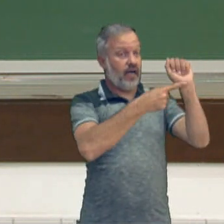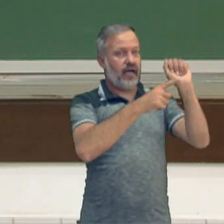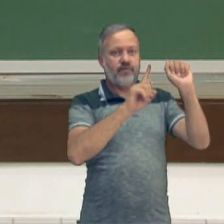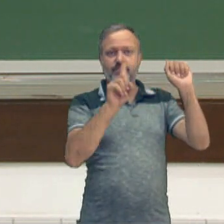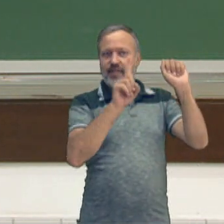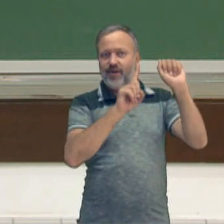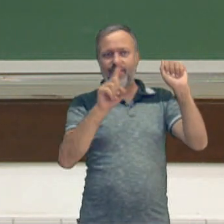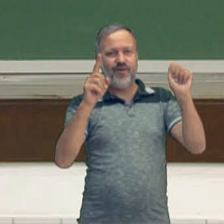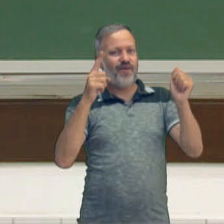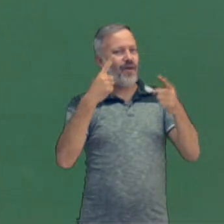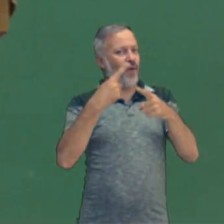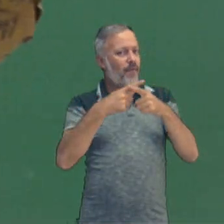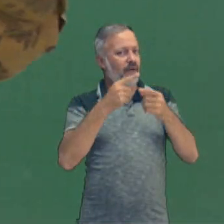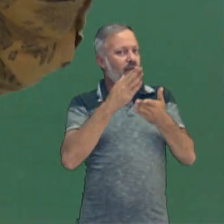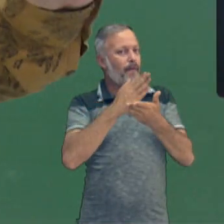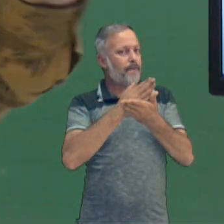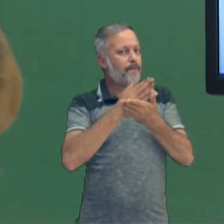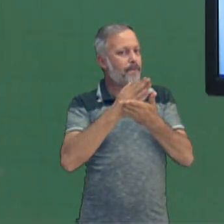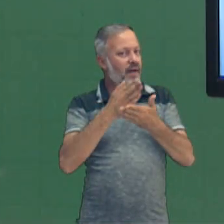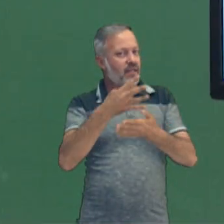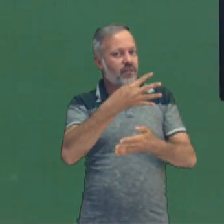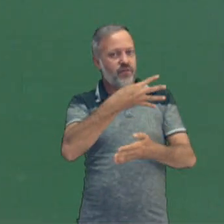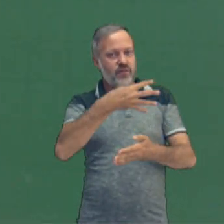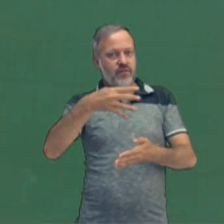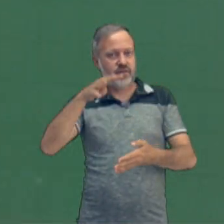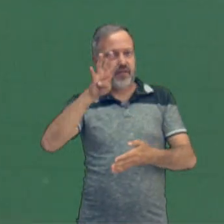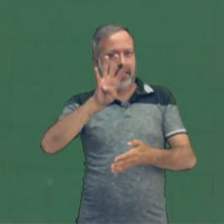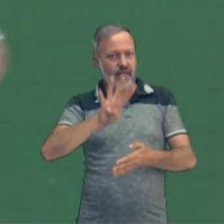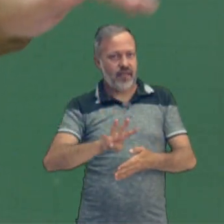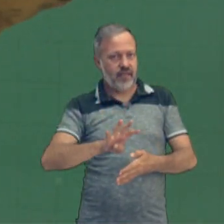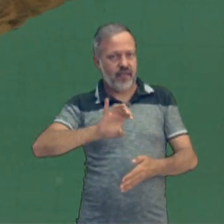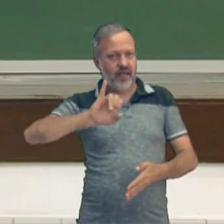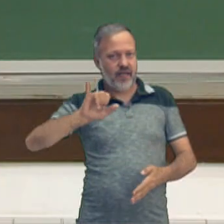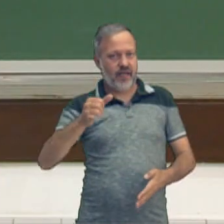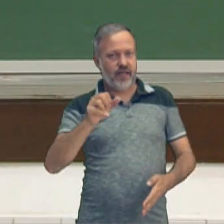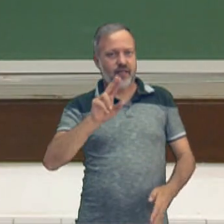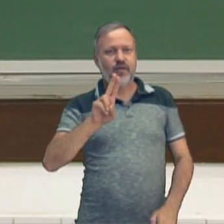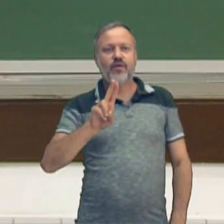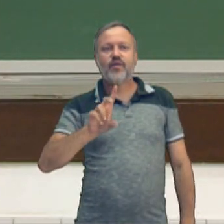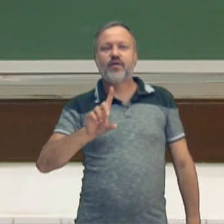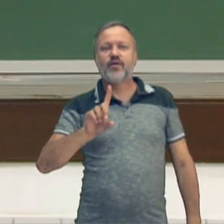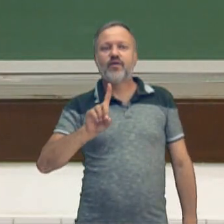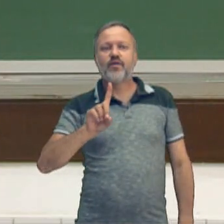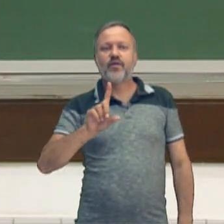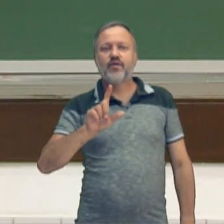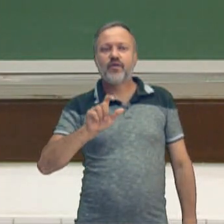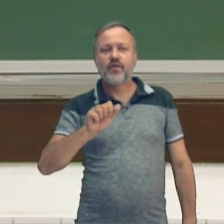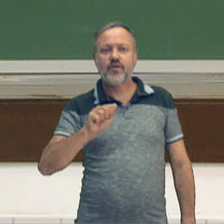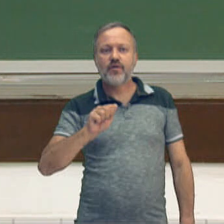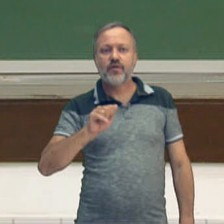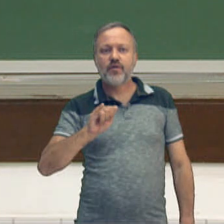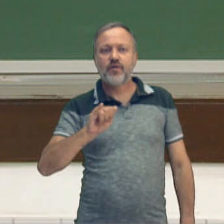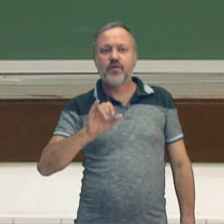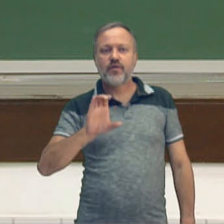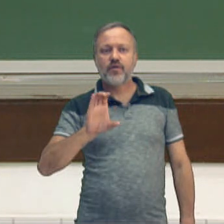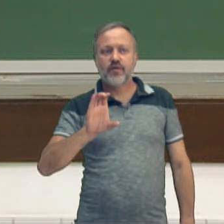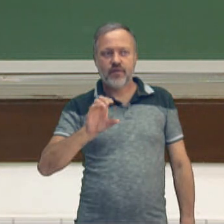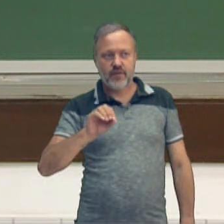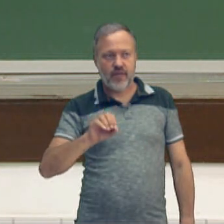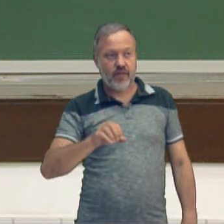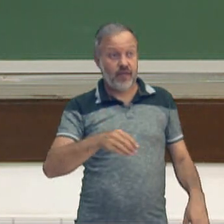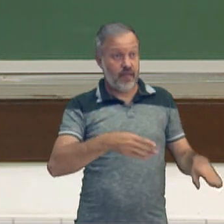Letra B, a fuga dos cristãos de Roma? Não. Letra C, a fuga de Muhammad para